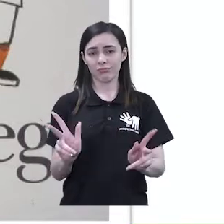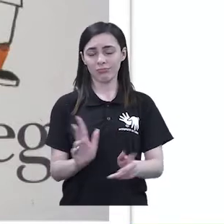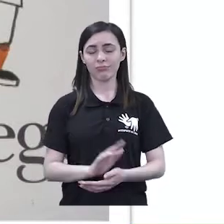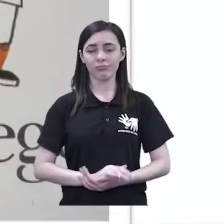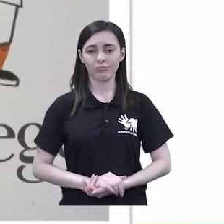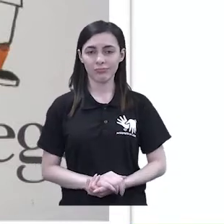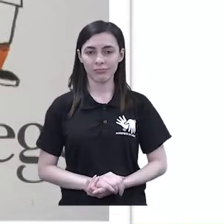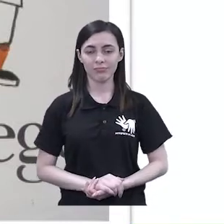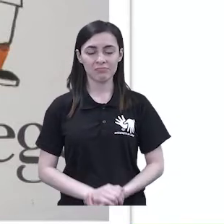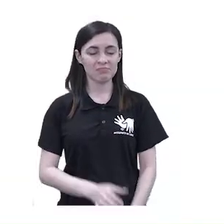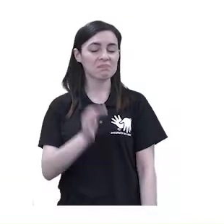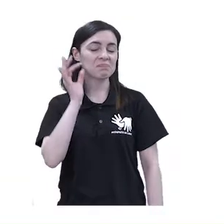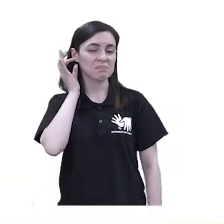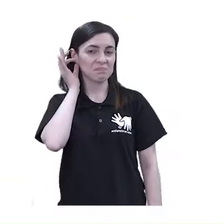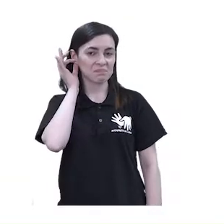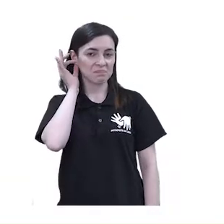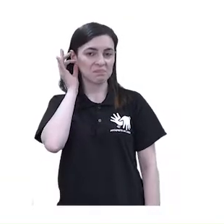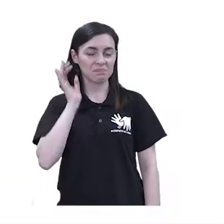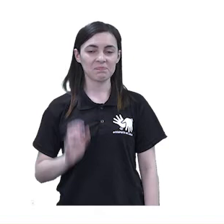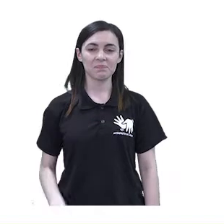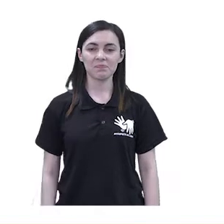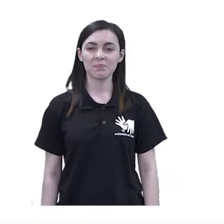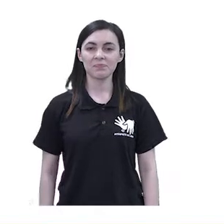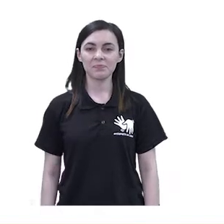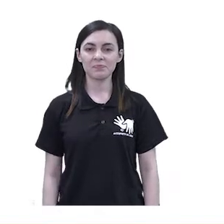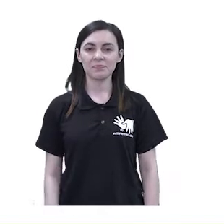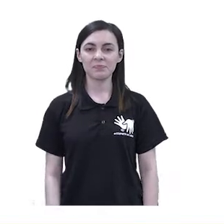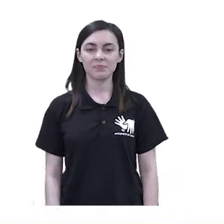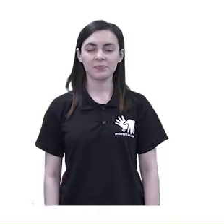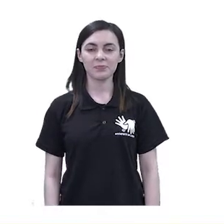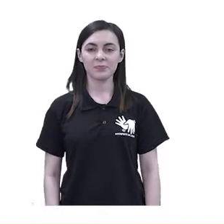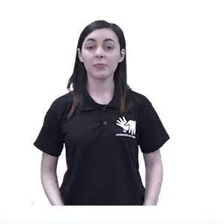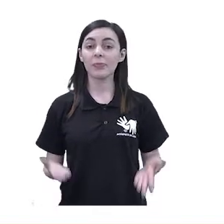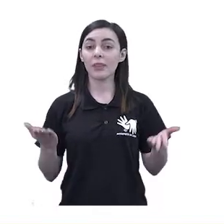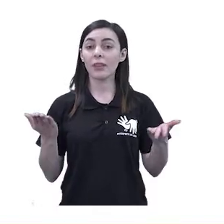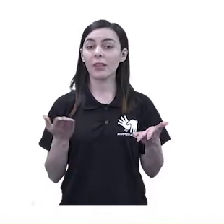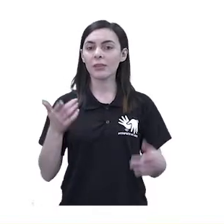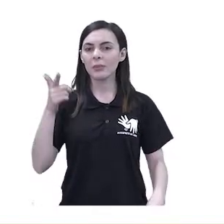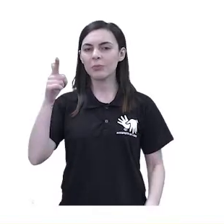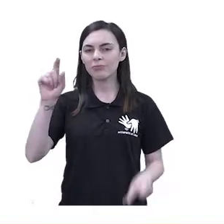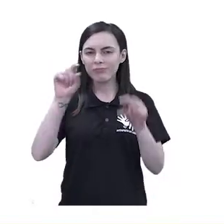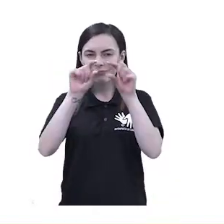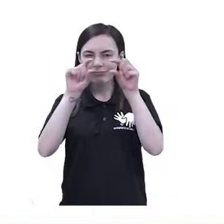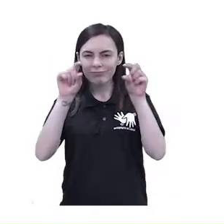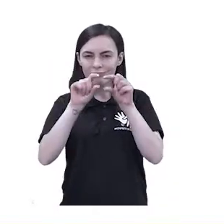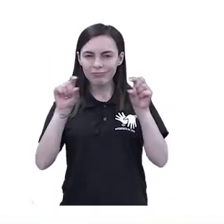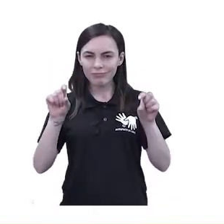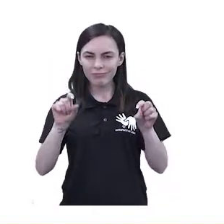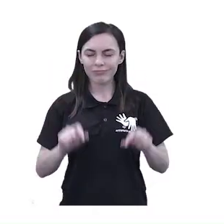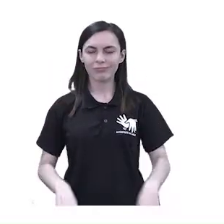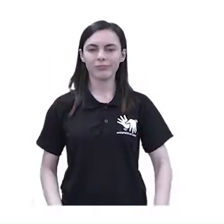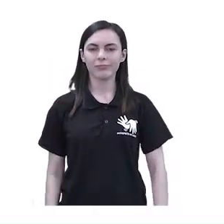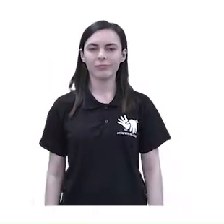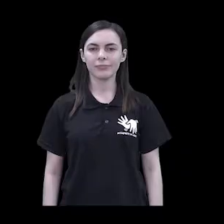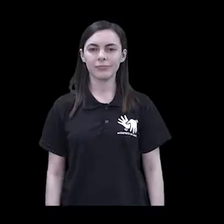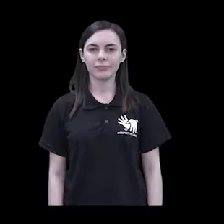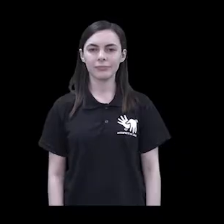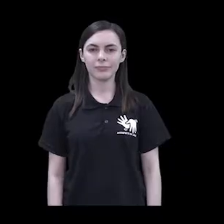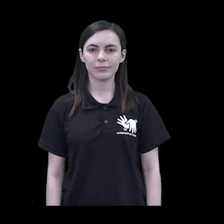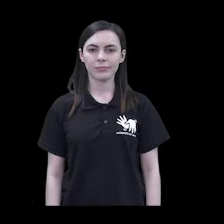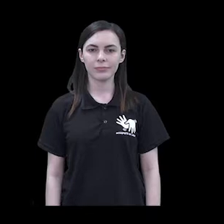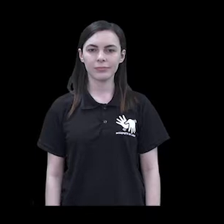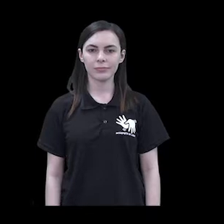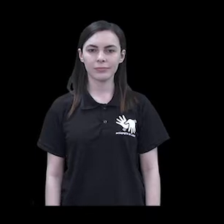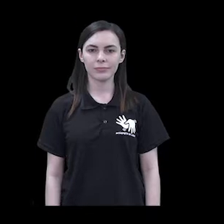jeitinho. Ótimo! Agora vamos ouvir mais um trecho do nosso livro.